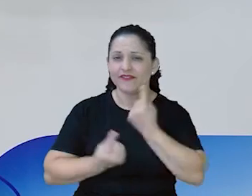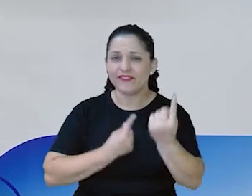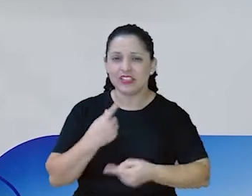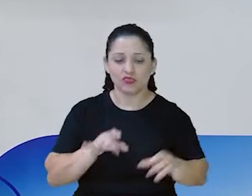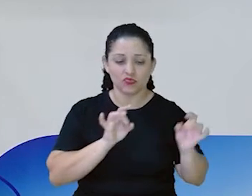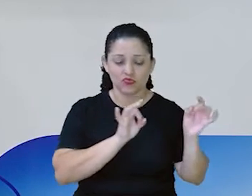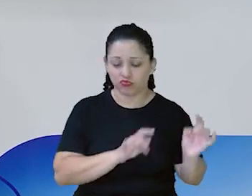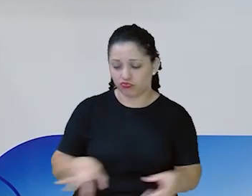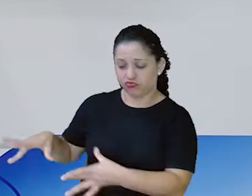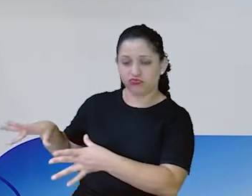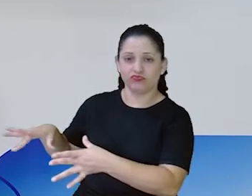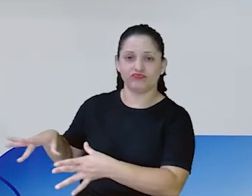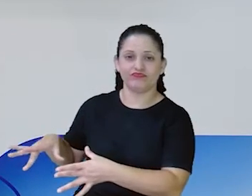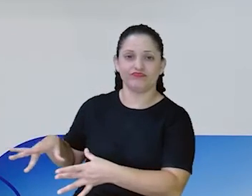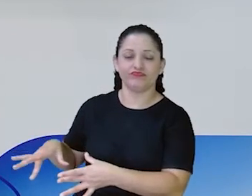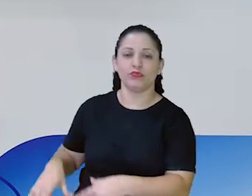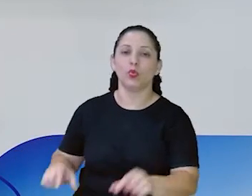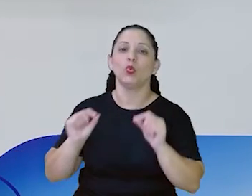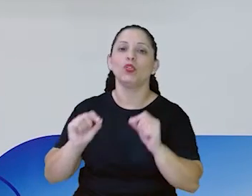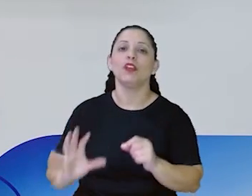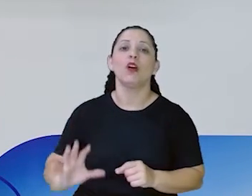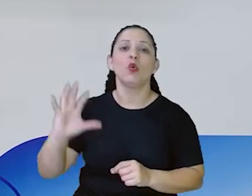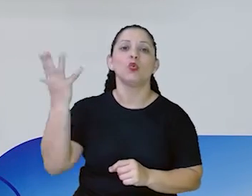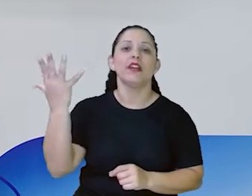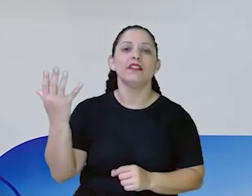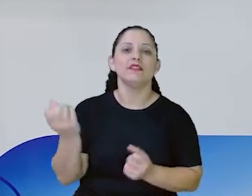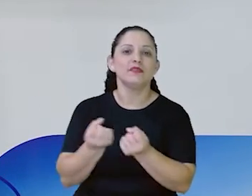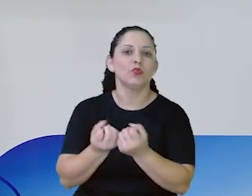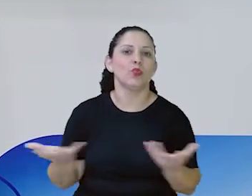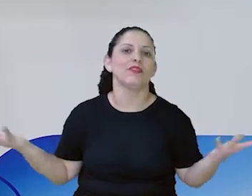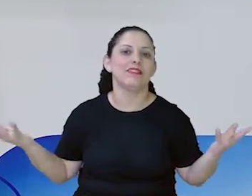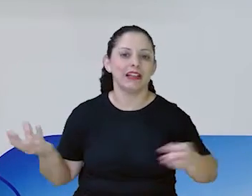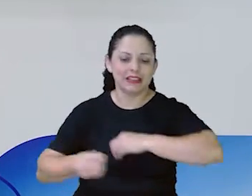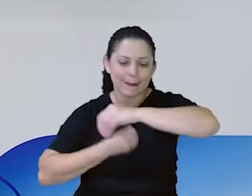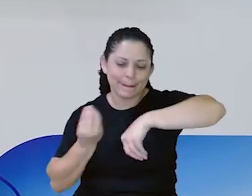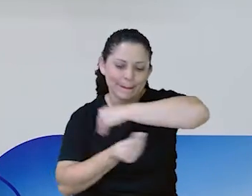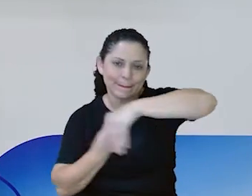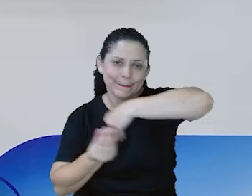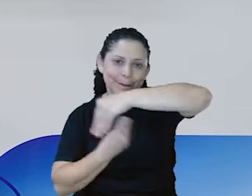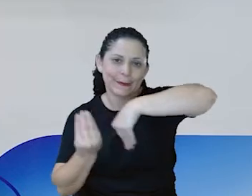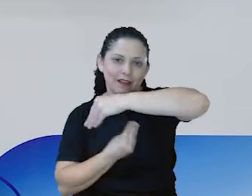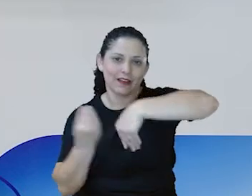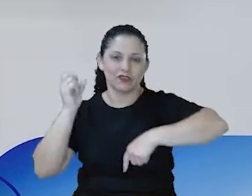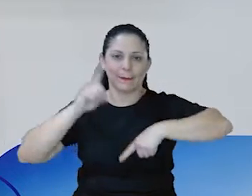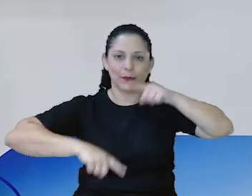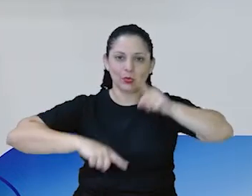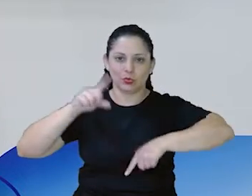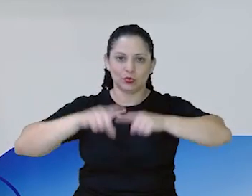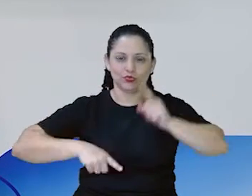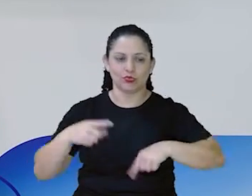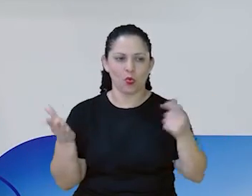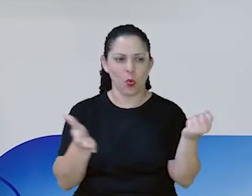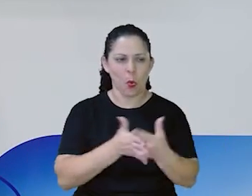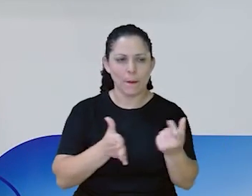e jogam fora. O que acontece com a maioria das embalagens dos produtos que a gente